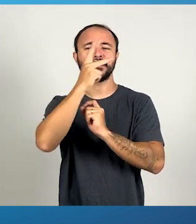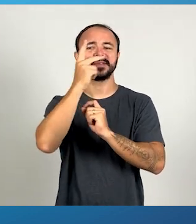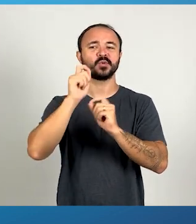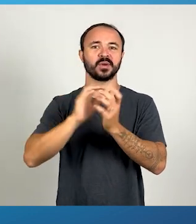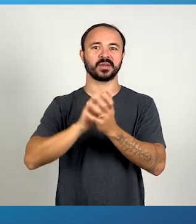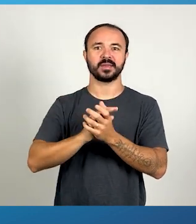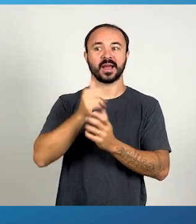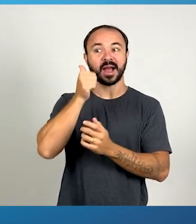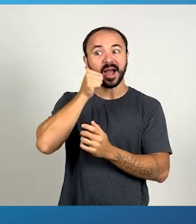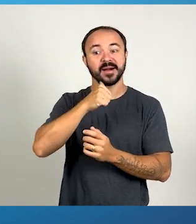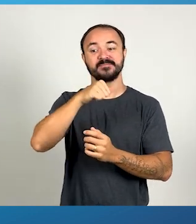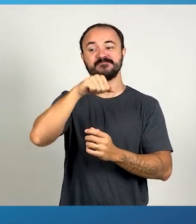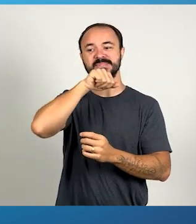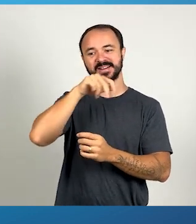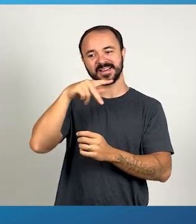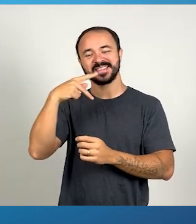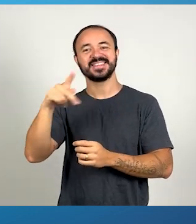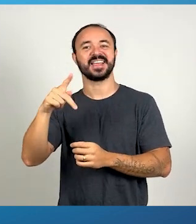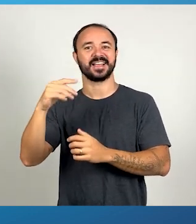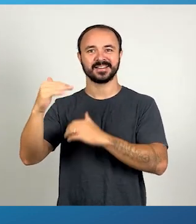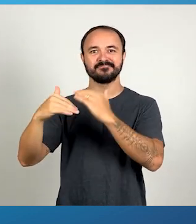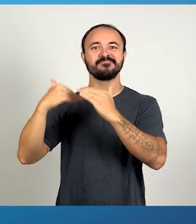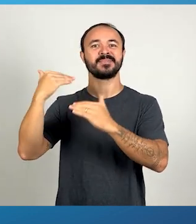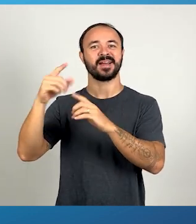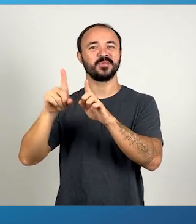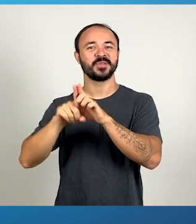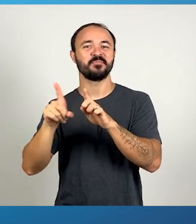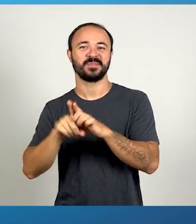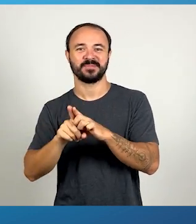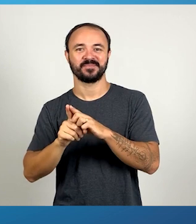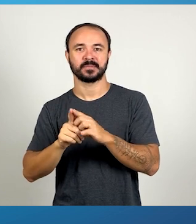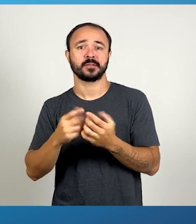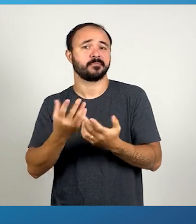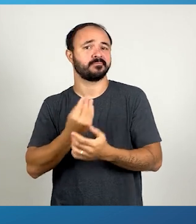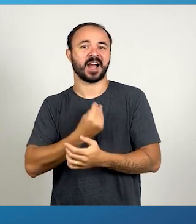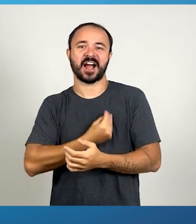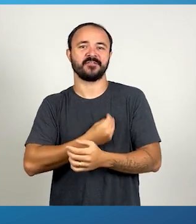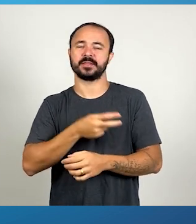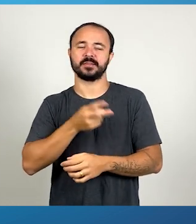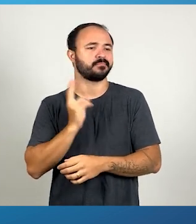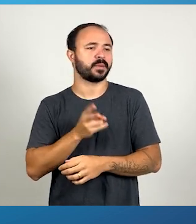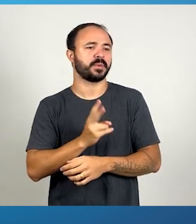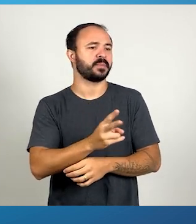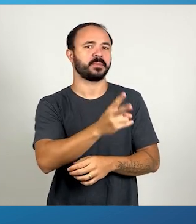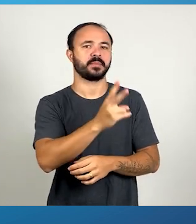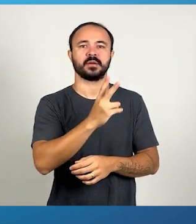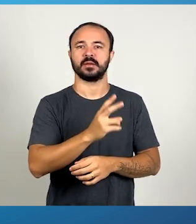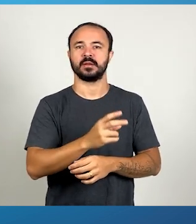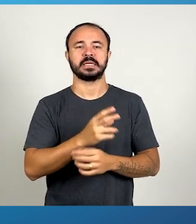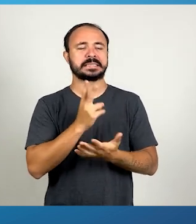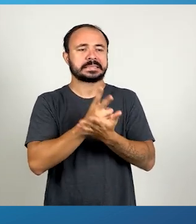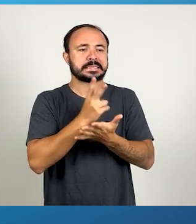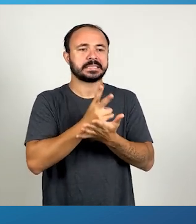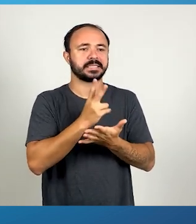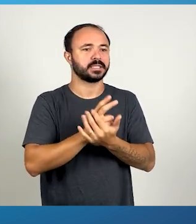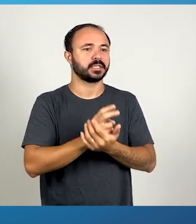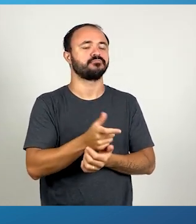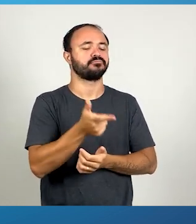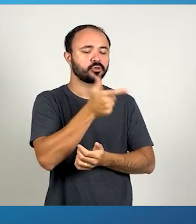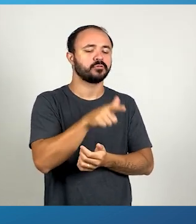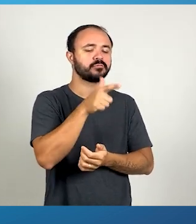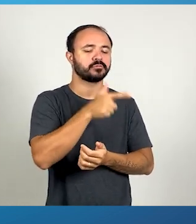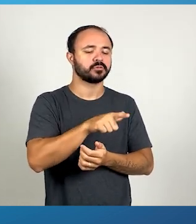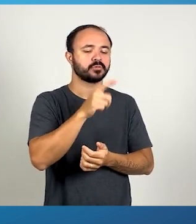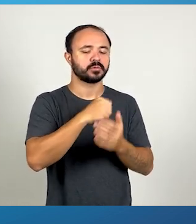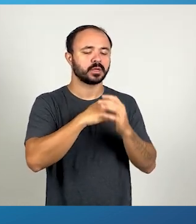inteira ela repetia a reza, a oração, né, a meditação, ela repetia. Então